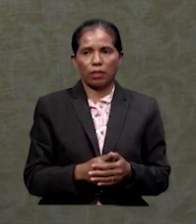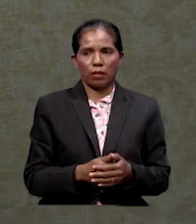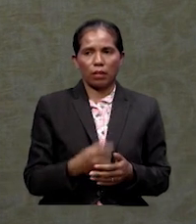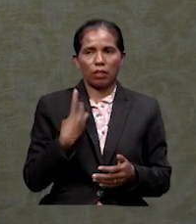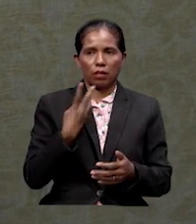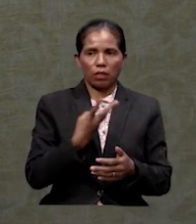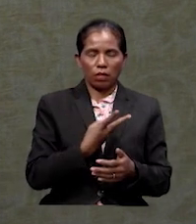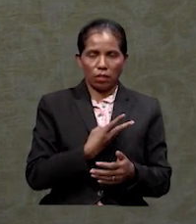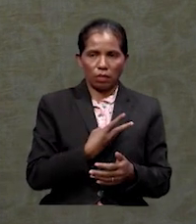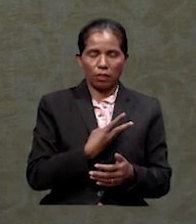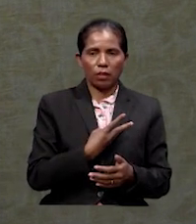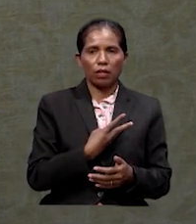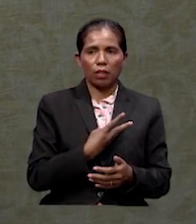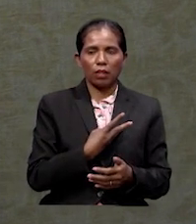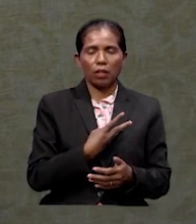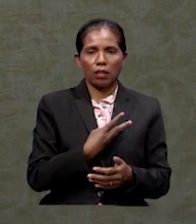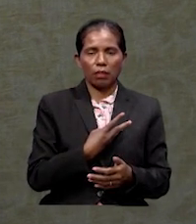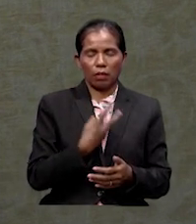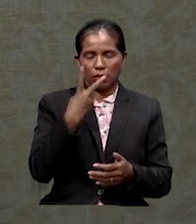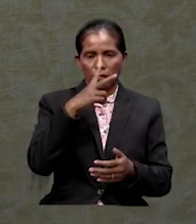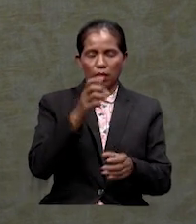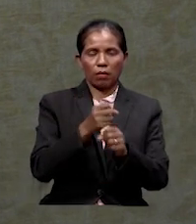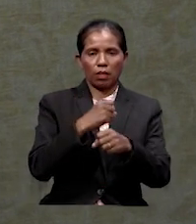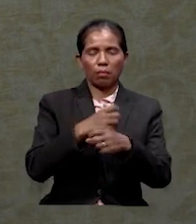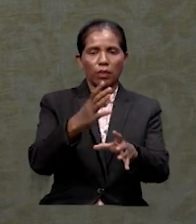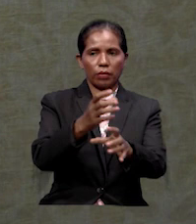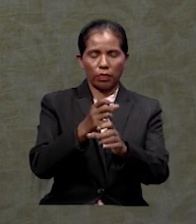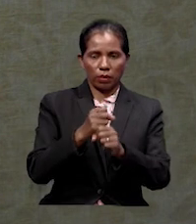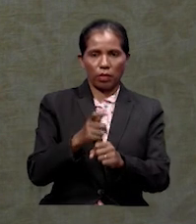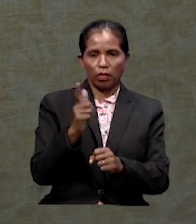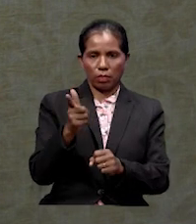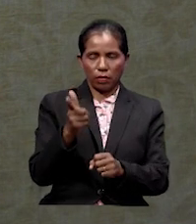mim inspecionado, a minha inspeção, a rua nulo,